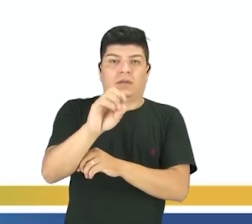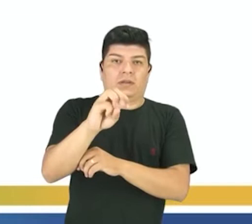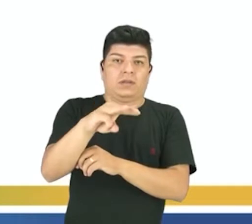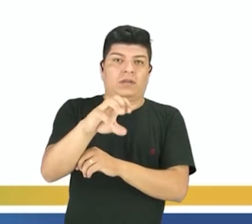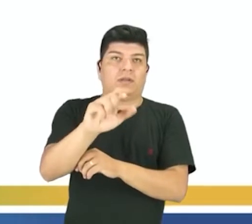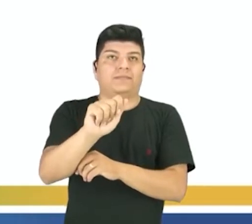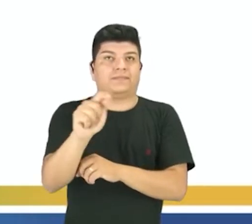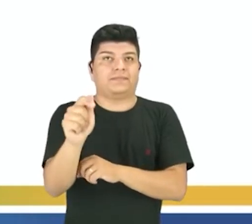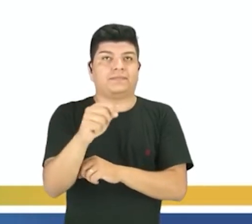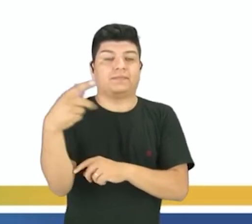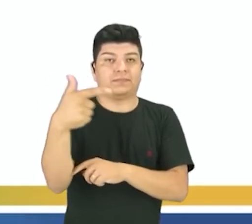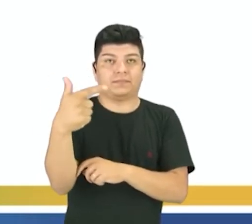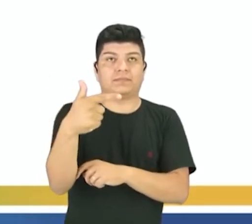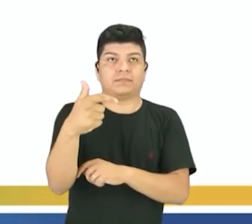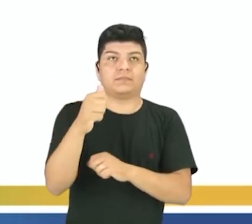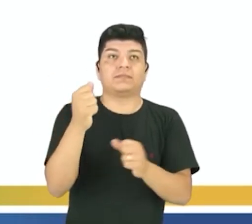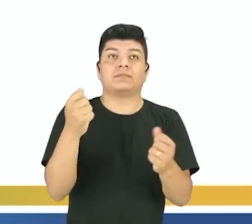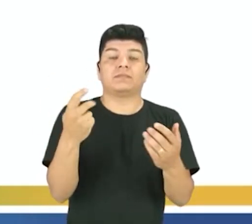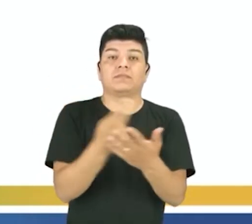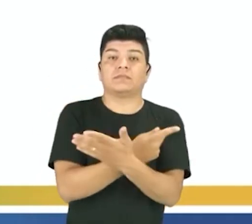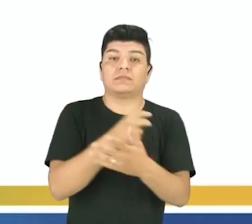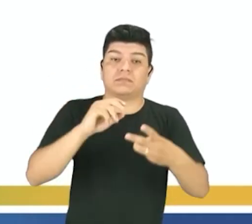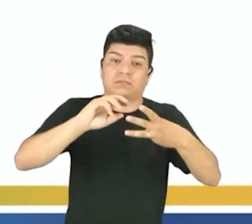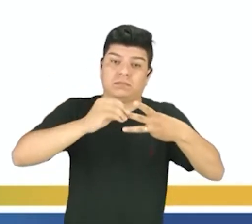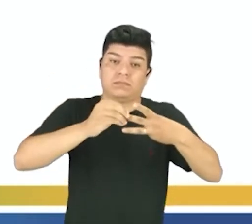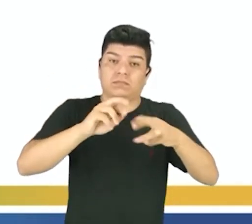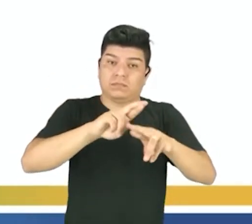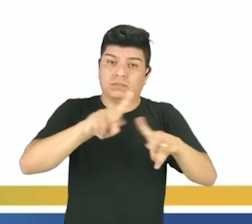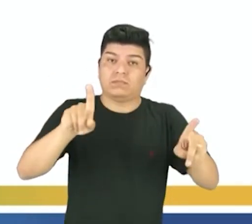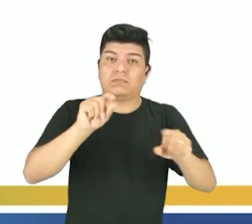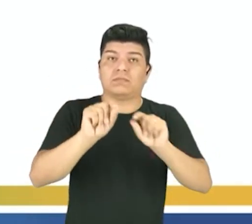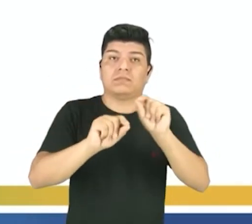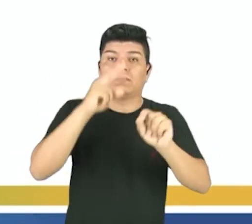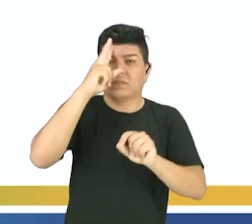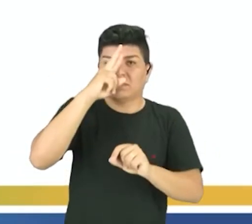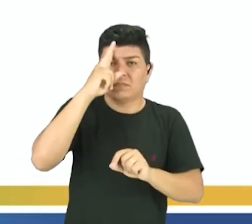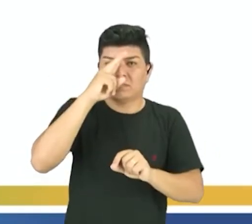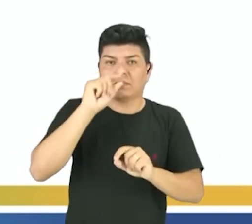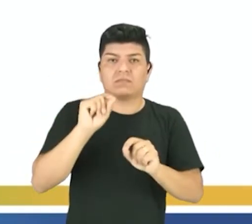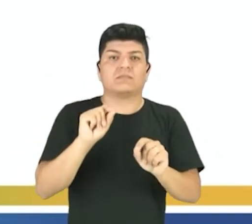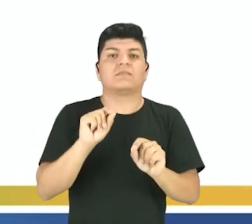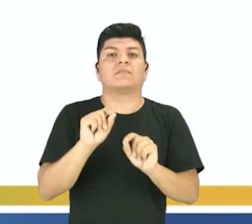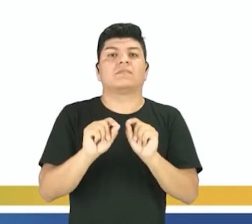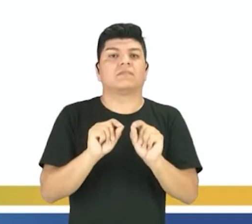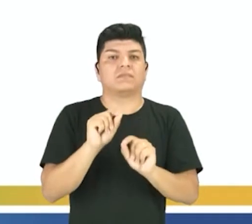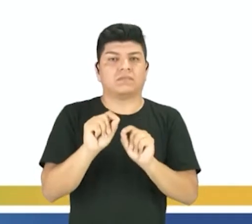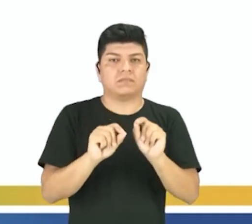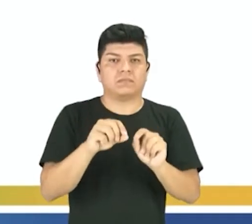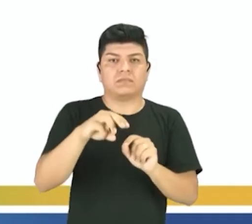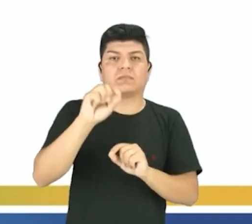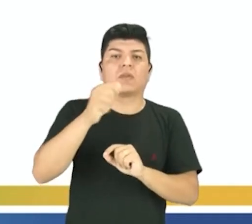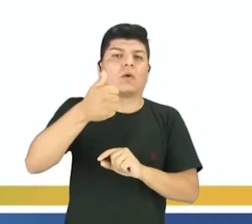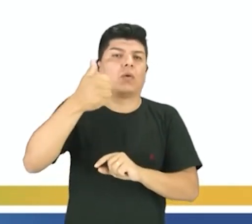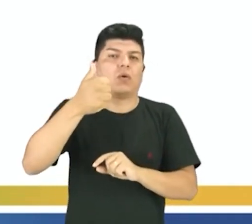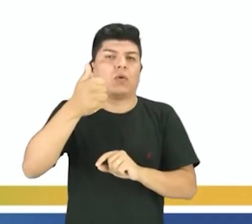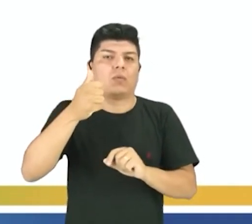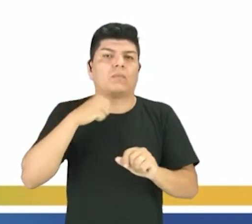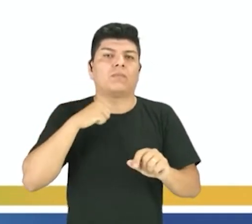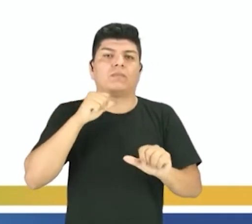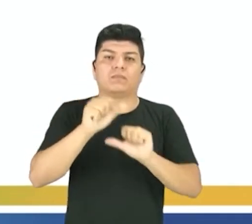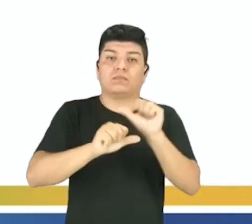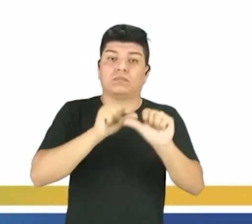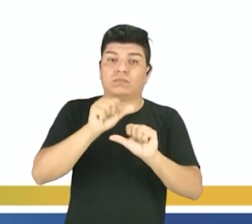processo de desdiferenciação. O que é isso, professor? Desdiferenciação. Vocês lembram que o meristema primário ele sofre um processo